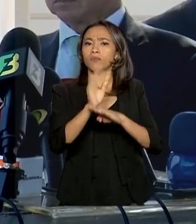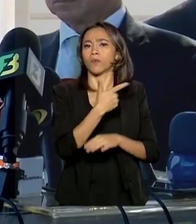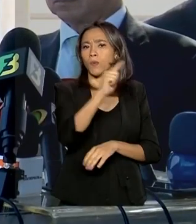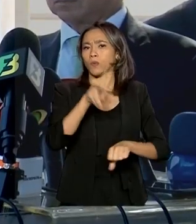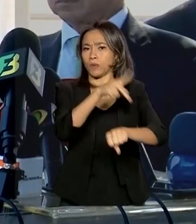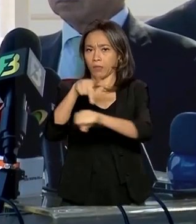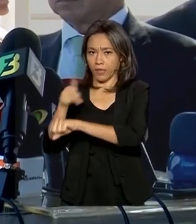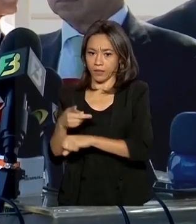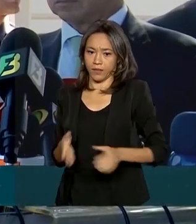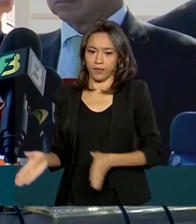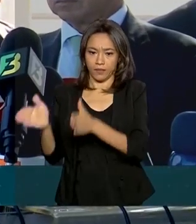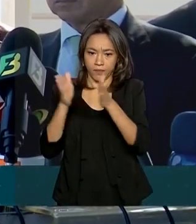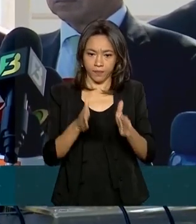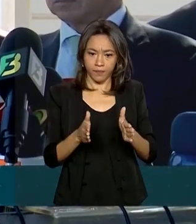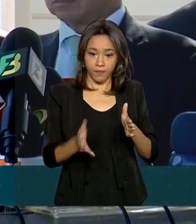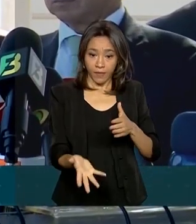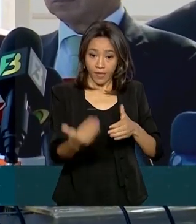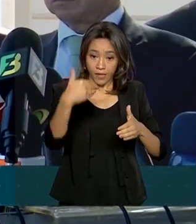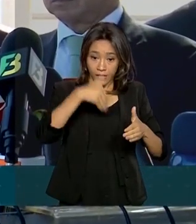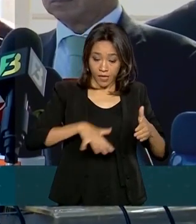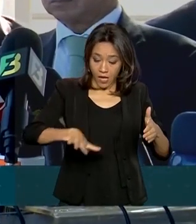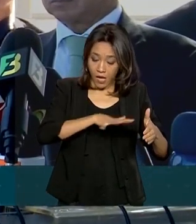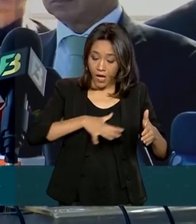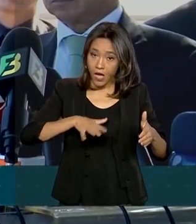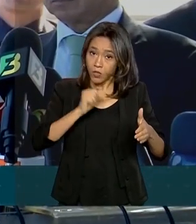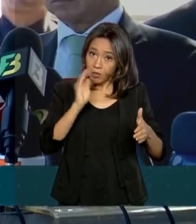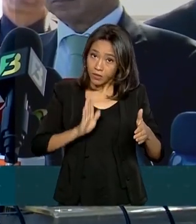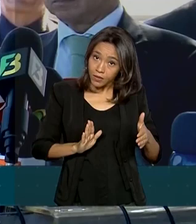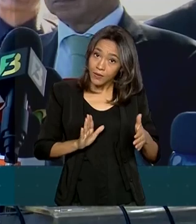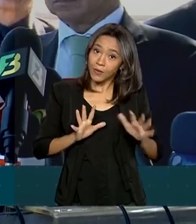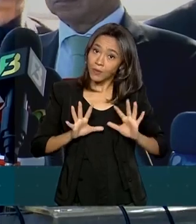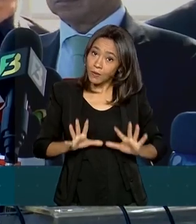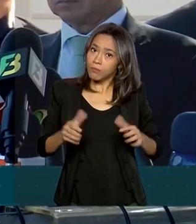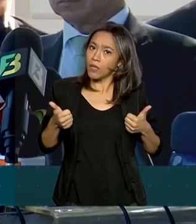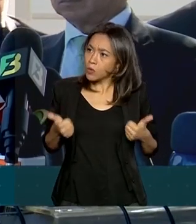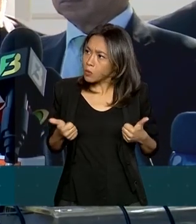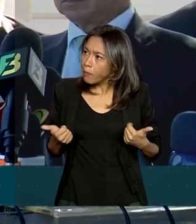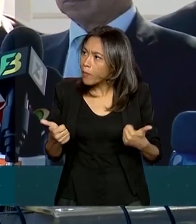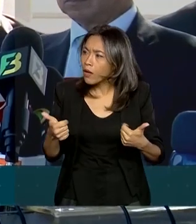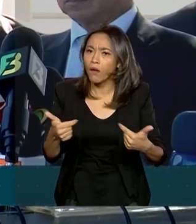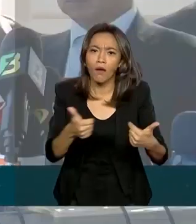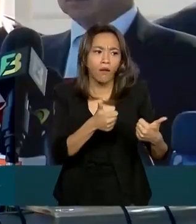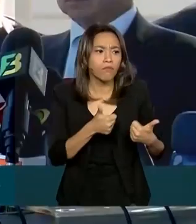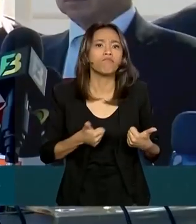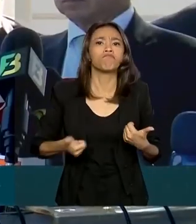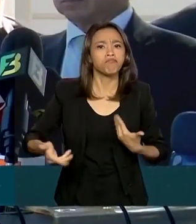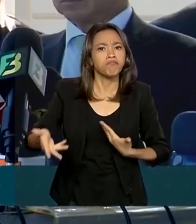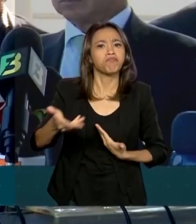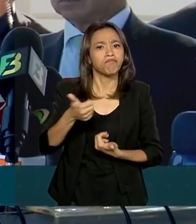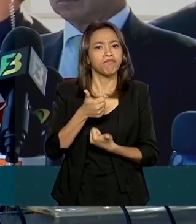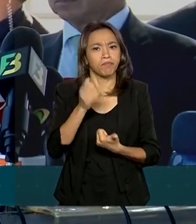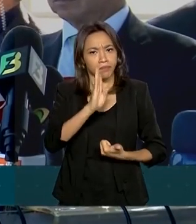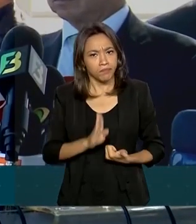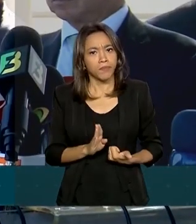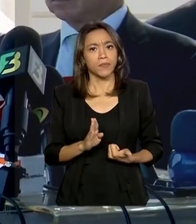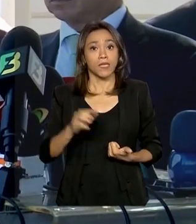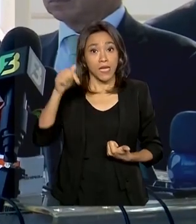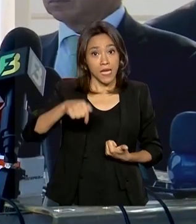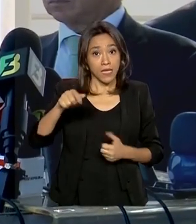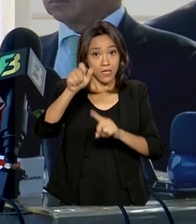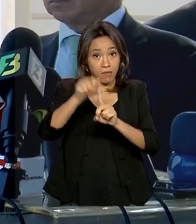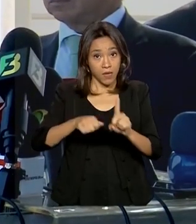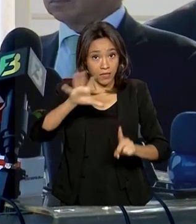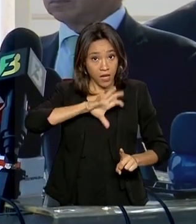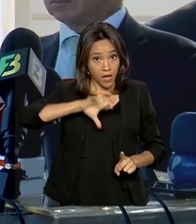Da porteira para dentro e da porteira para fora, as coisas estão funcionando e esse mês nós teremos recorde